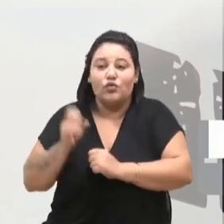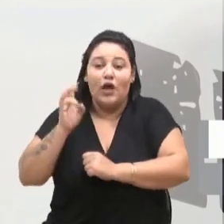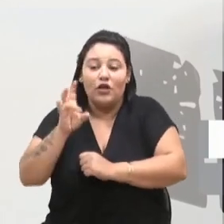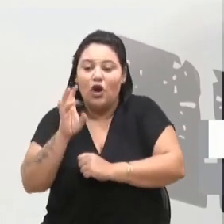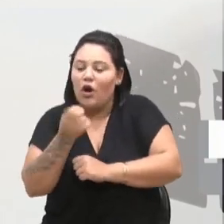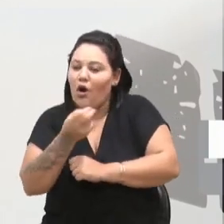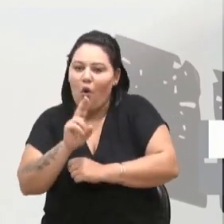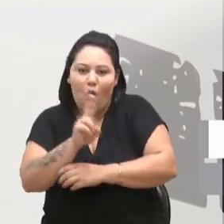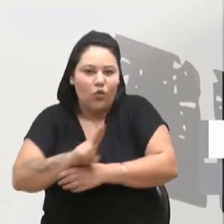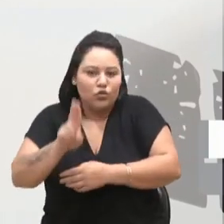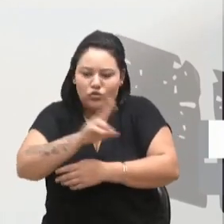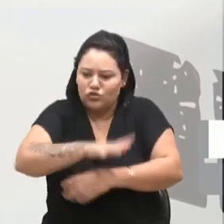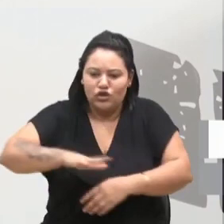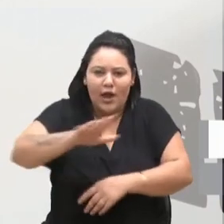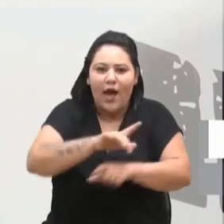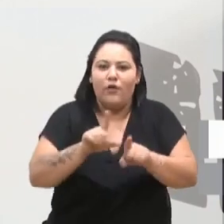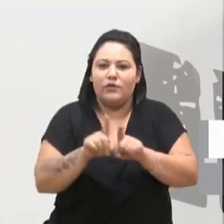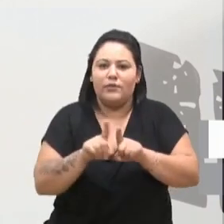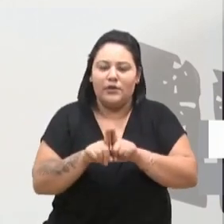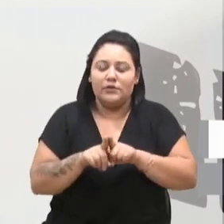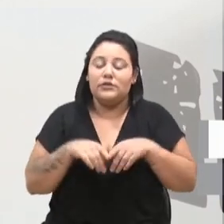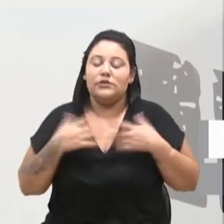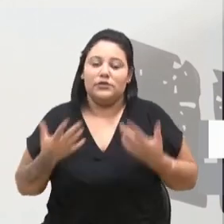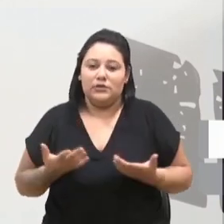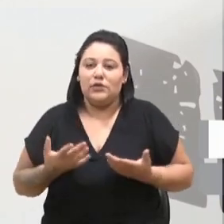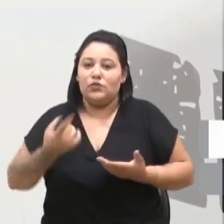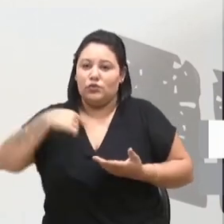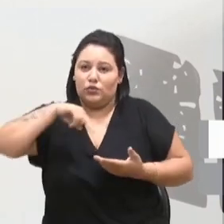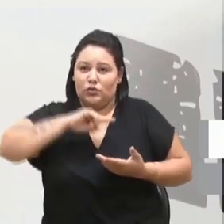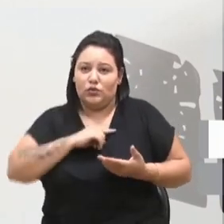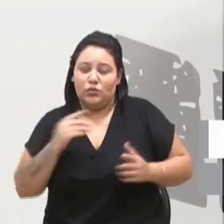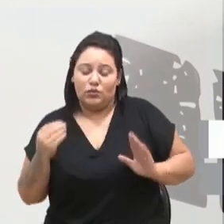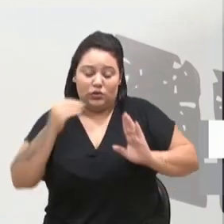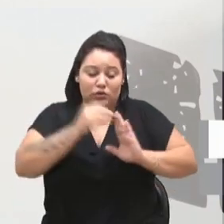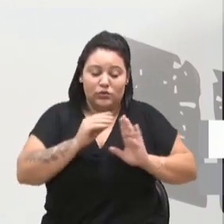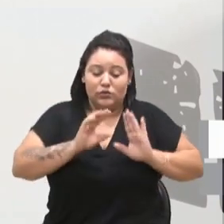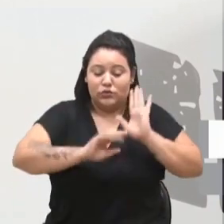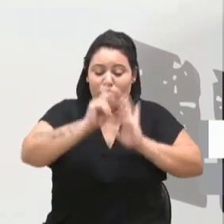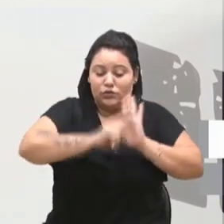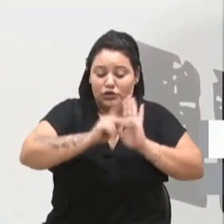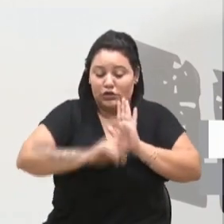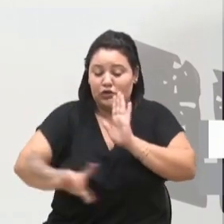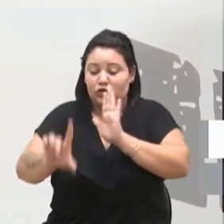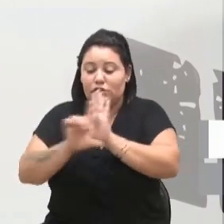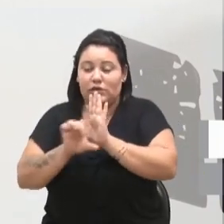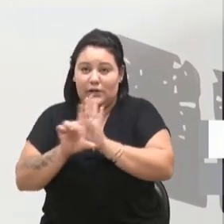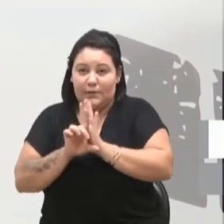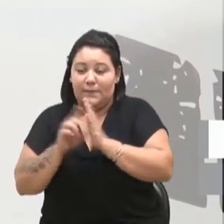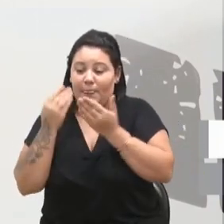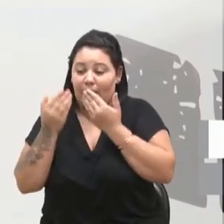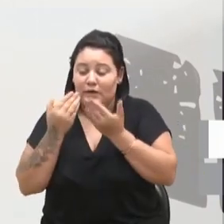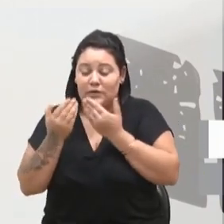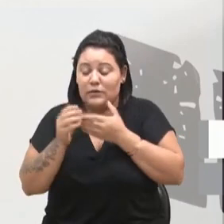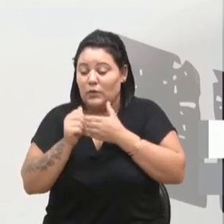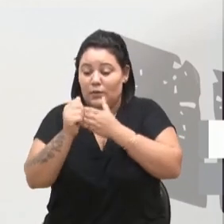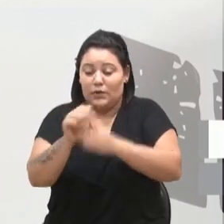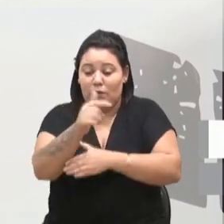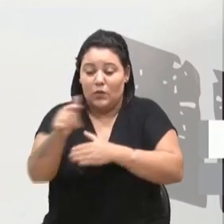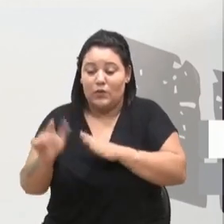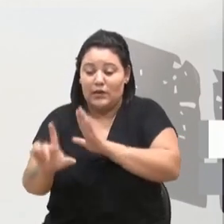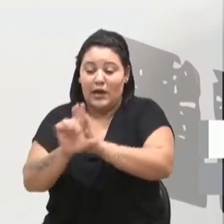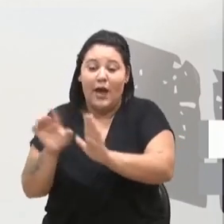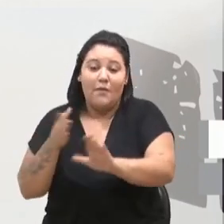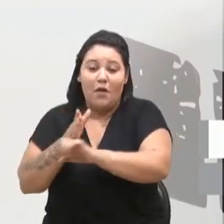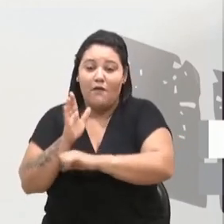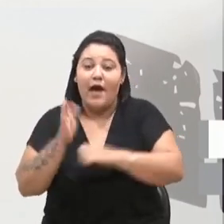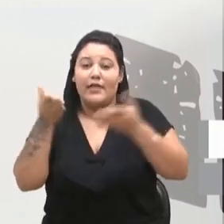drogas como um todo, né? Então, a gente botou nesse projeto de lei, conforme as outras legislações que foram aprovadas,